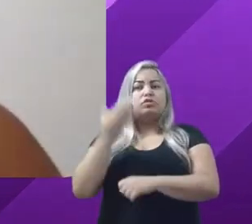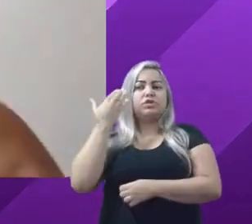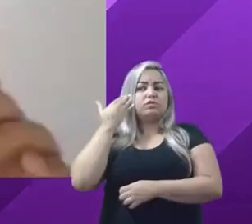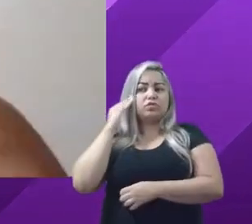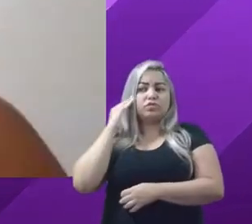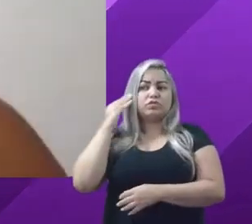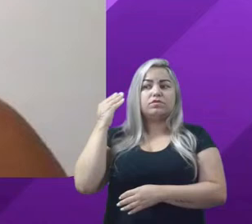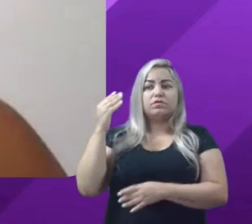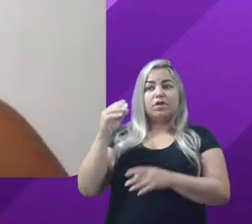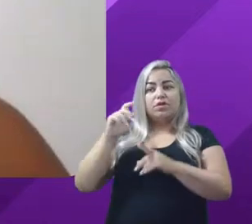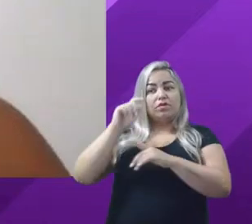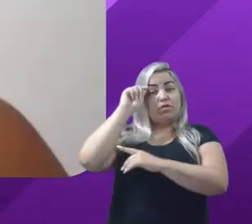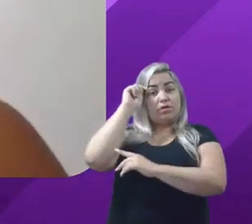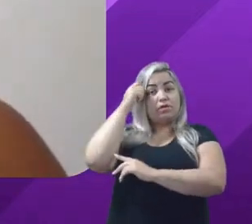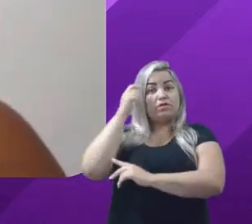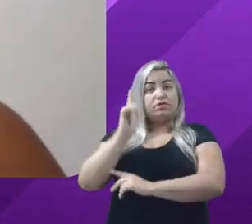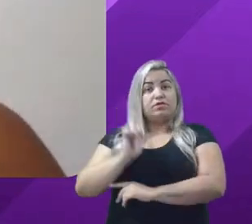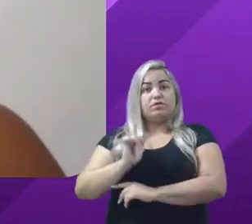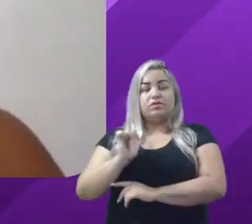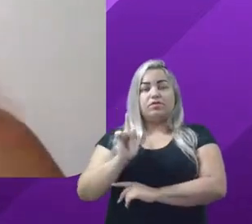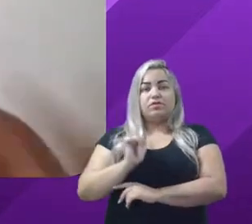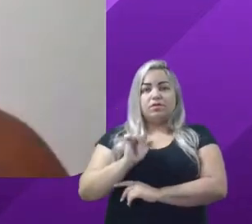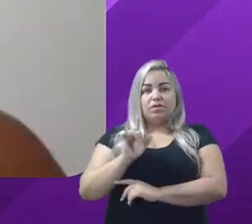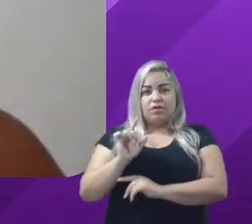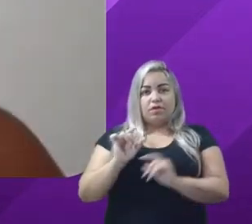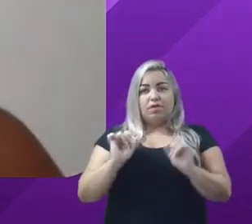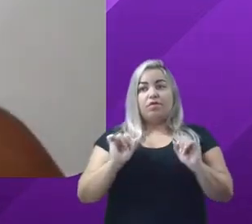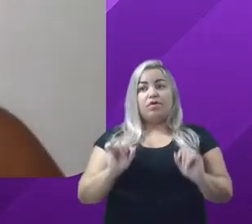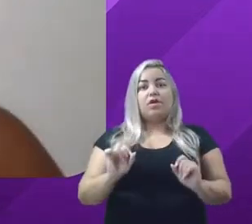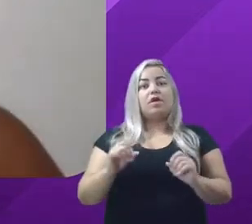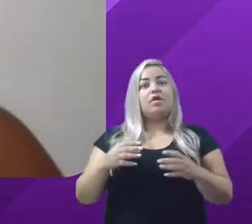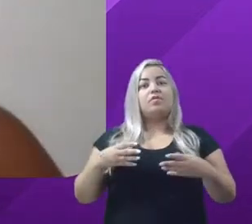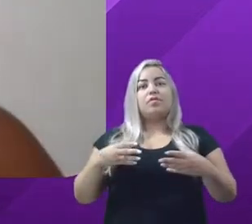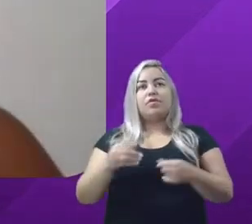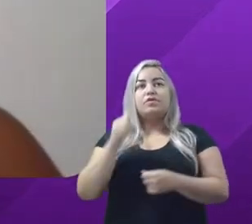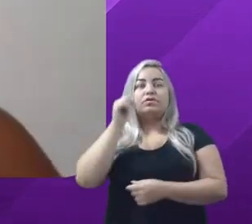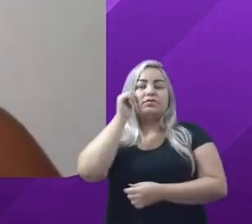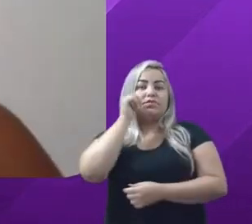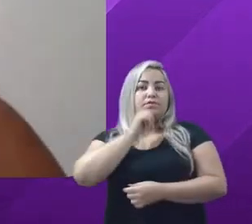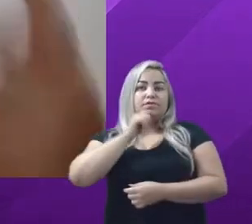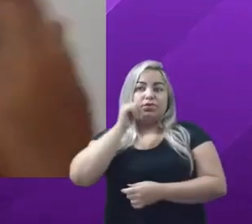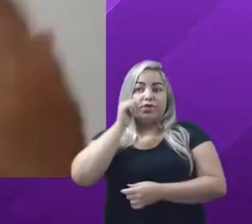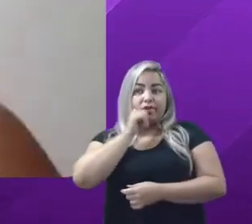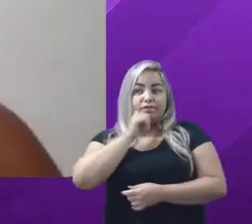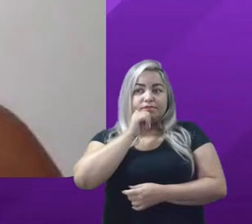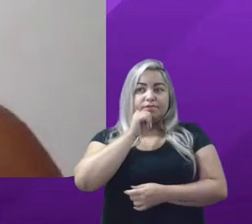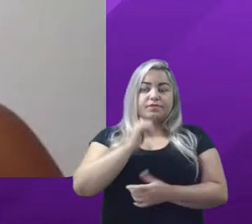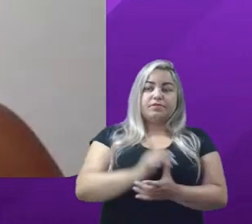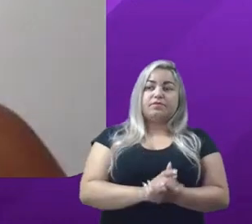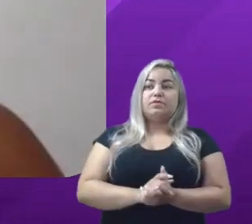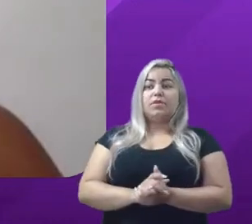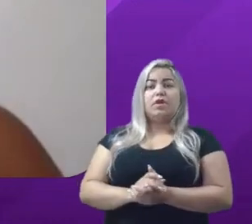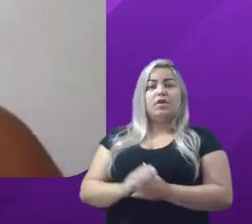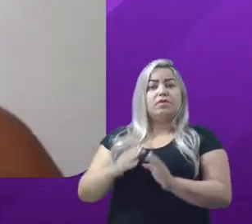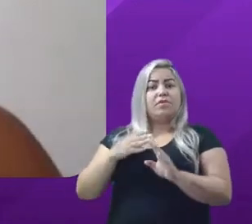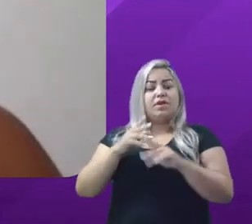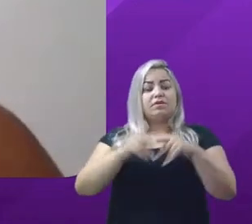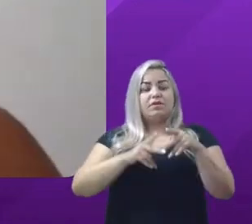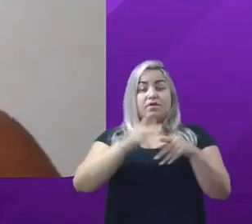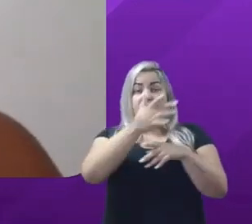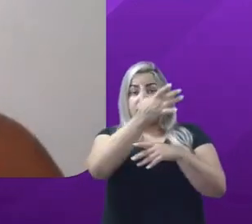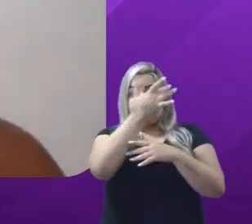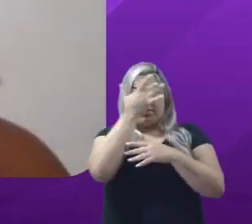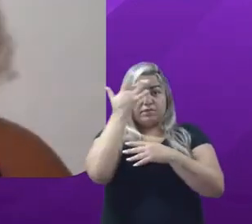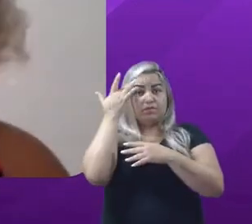negra. A gente tem o caso, geralmente tem muitas mulheres, né, e principalmente essas pessoas são